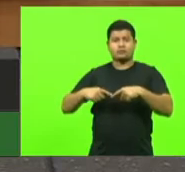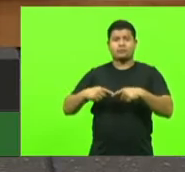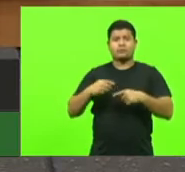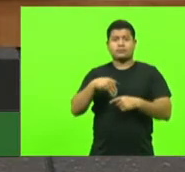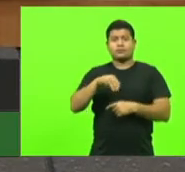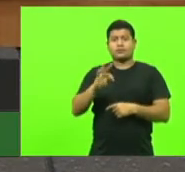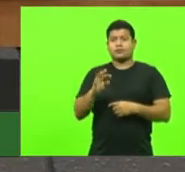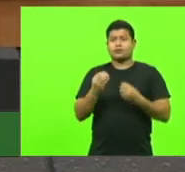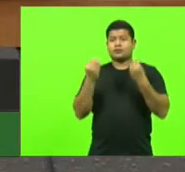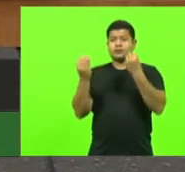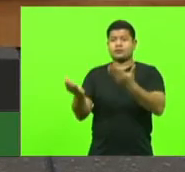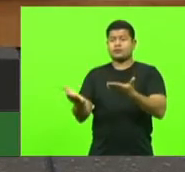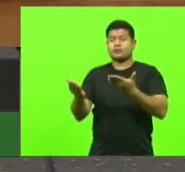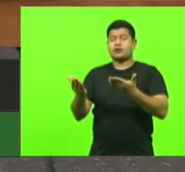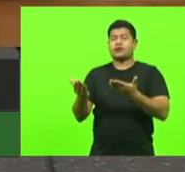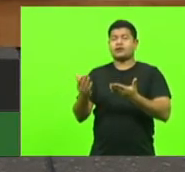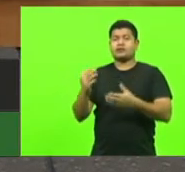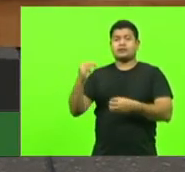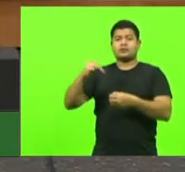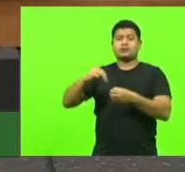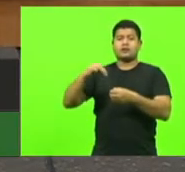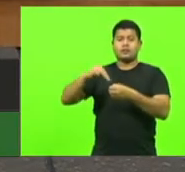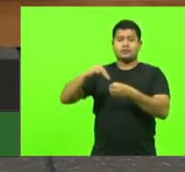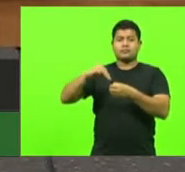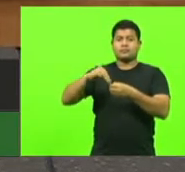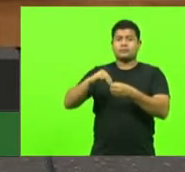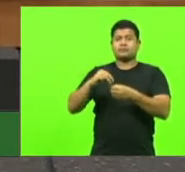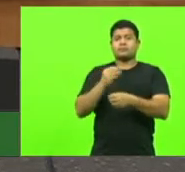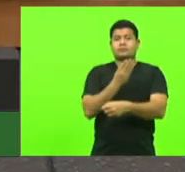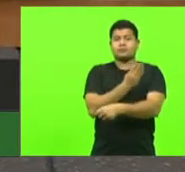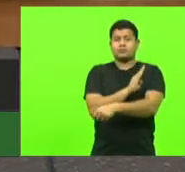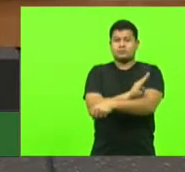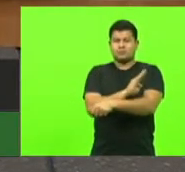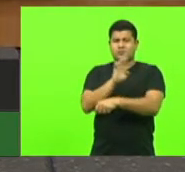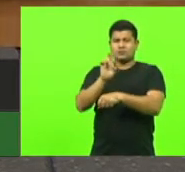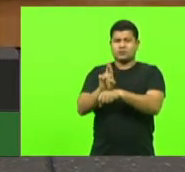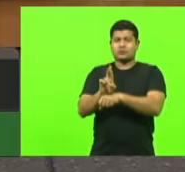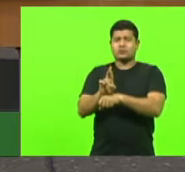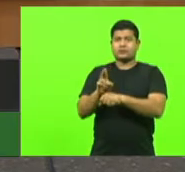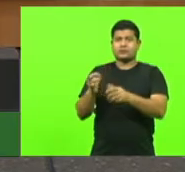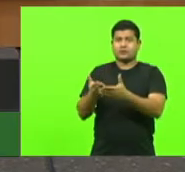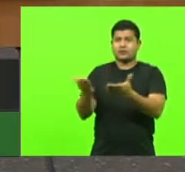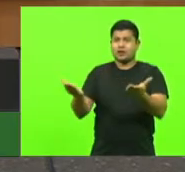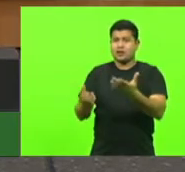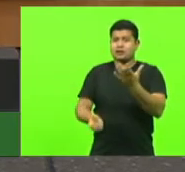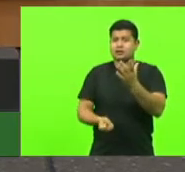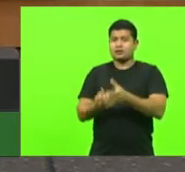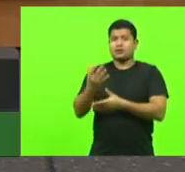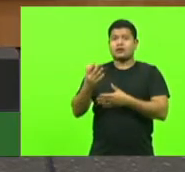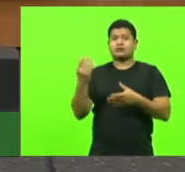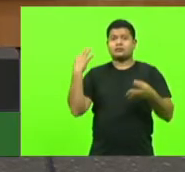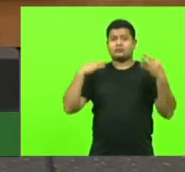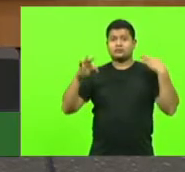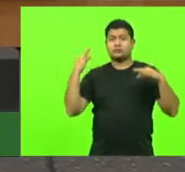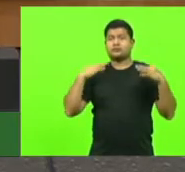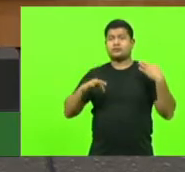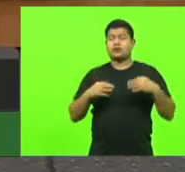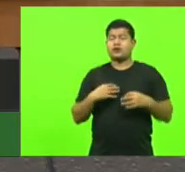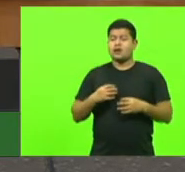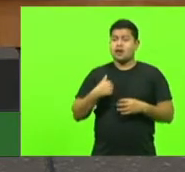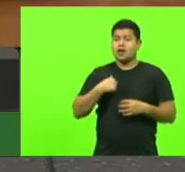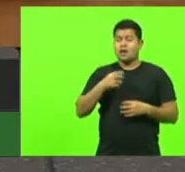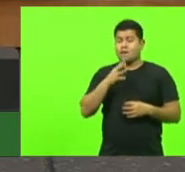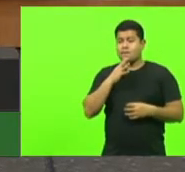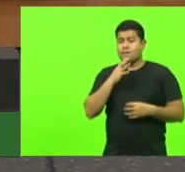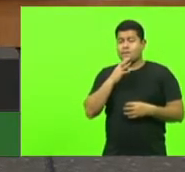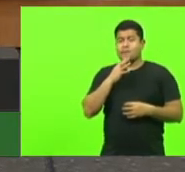ao município de Bom Retiro, e dessa área vai nascer um grande projeto turístico. Conheci e vi